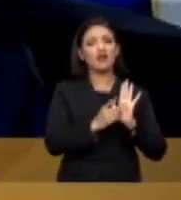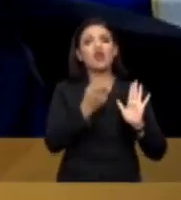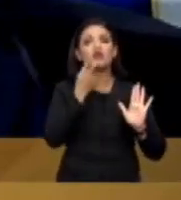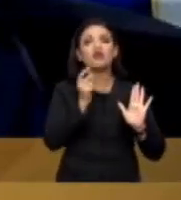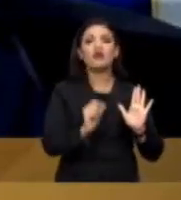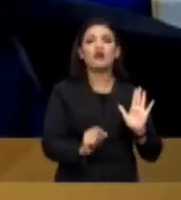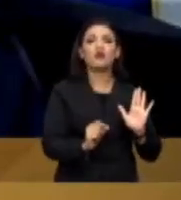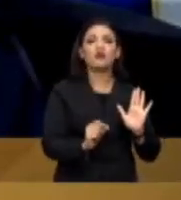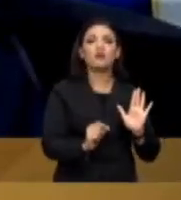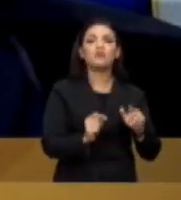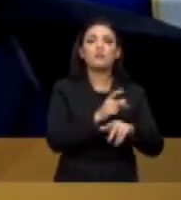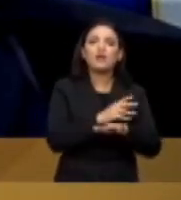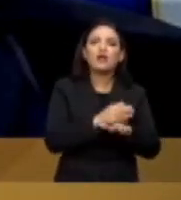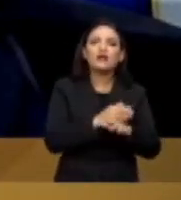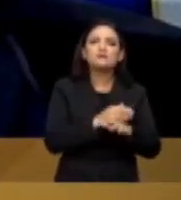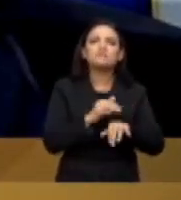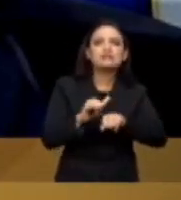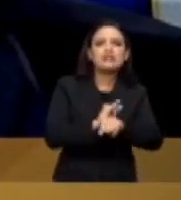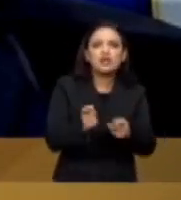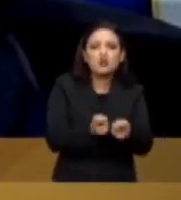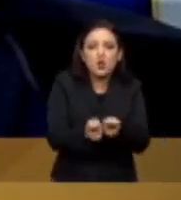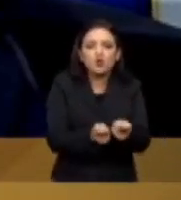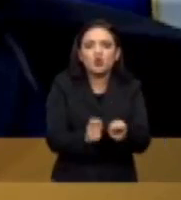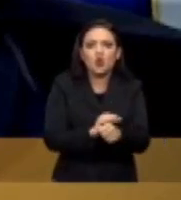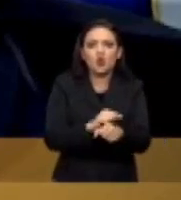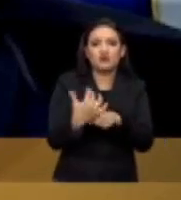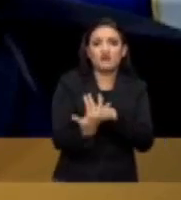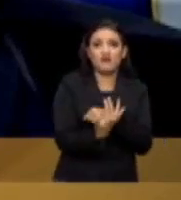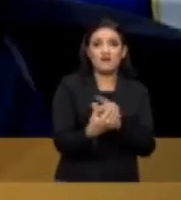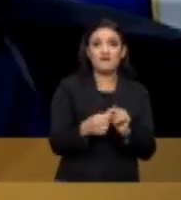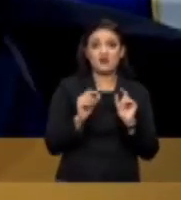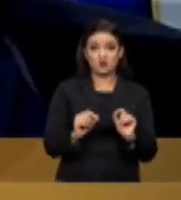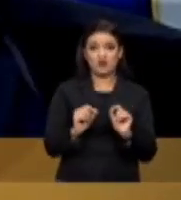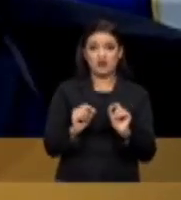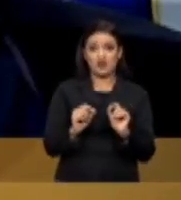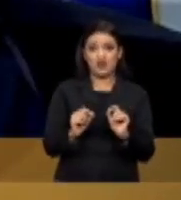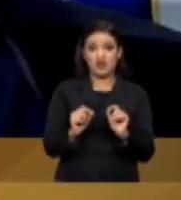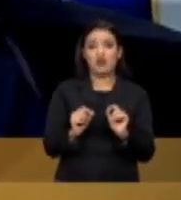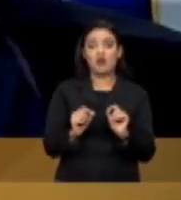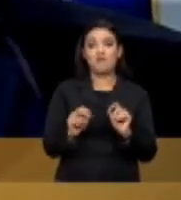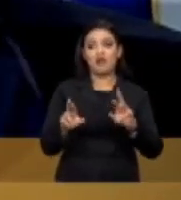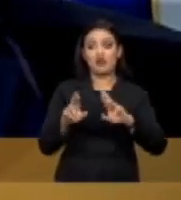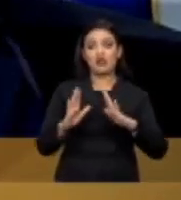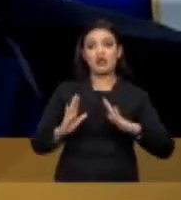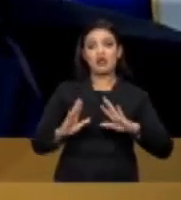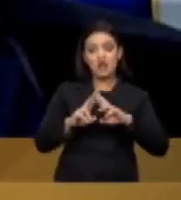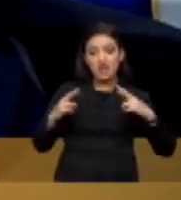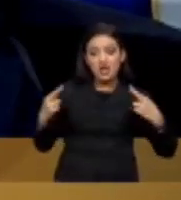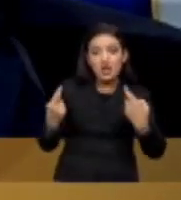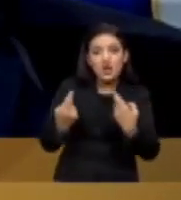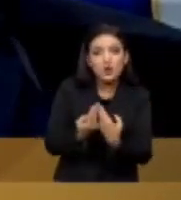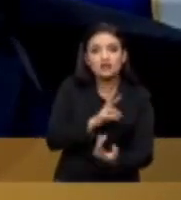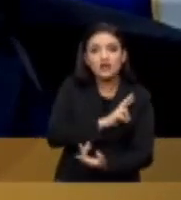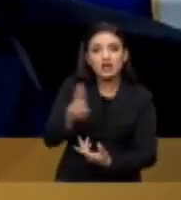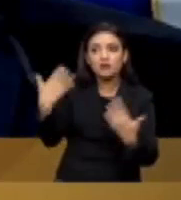à transmissão do coronavírus, vedou a realização de cultos, missas e demais atividades religiosas de caráter coletivo.